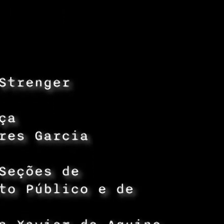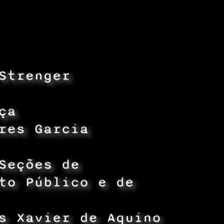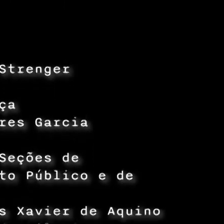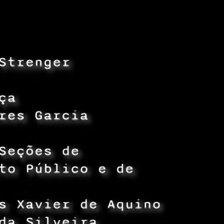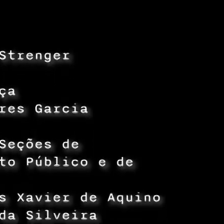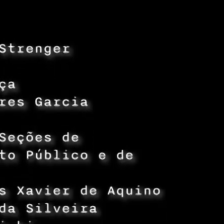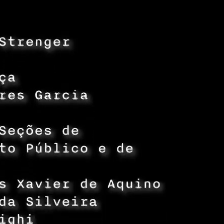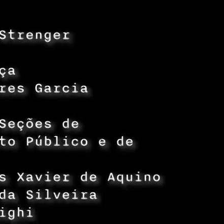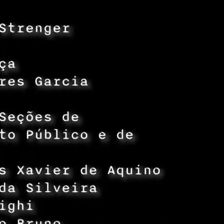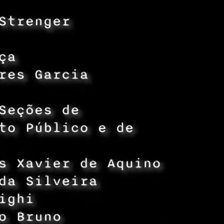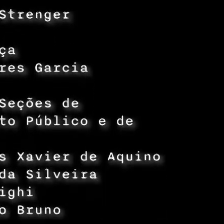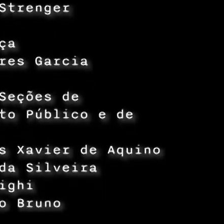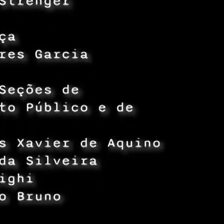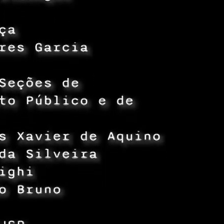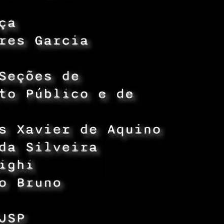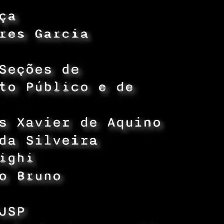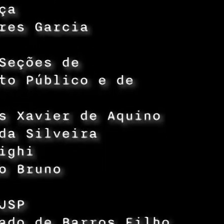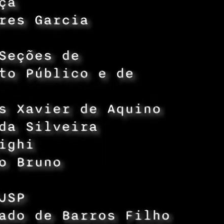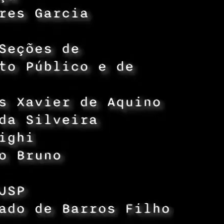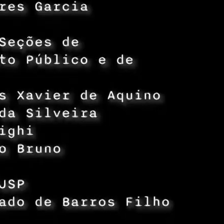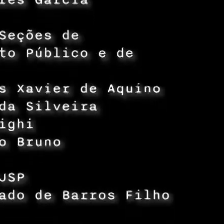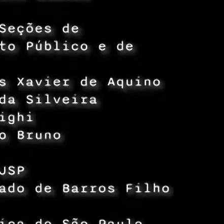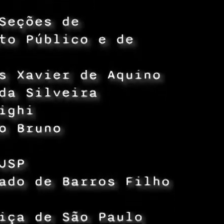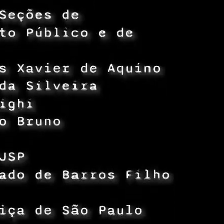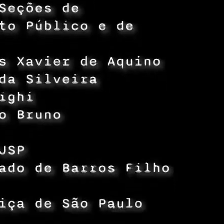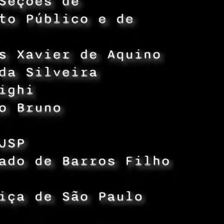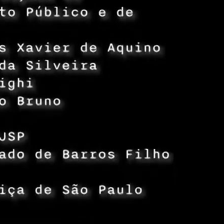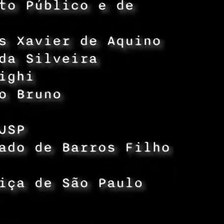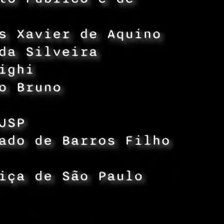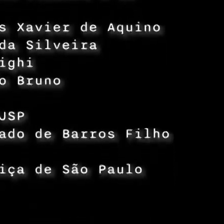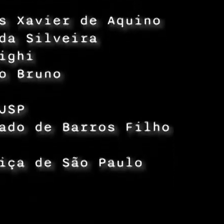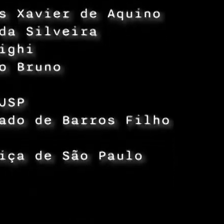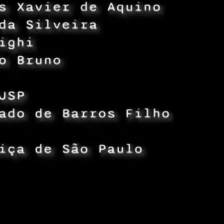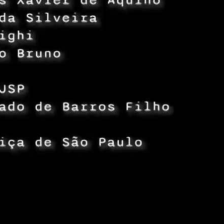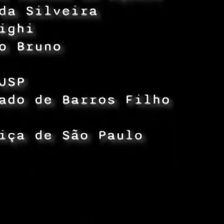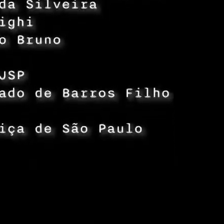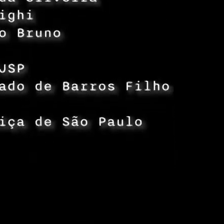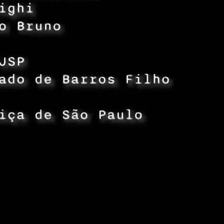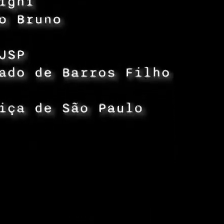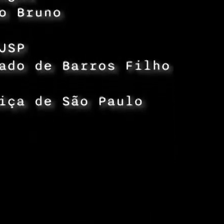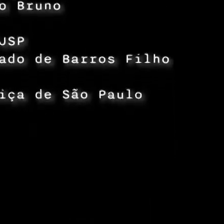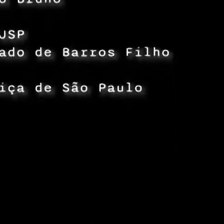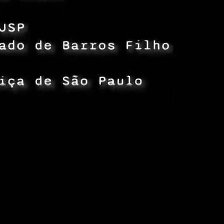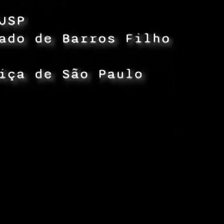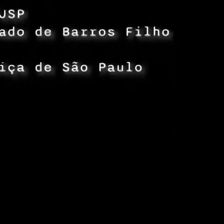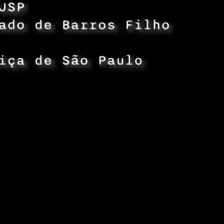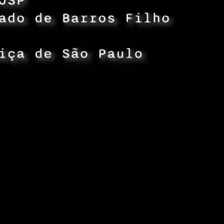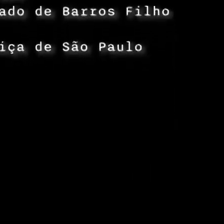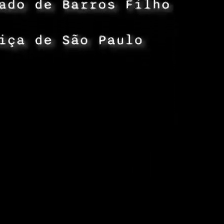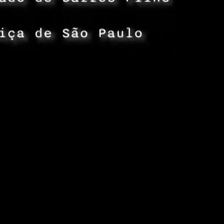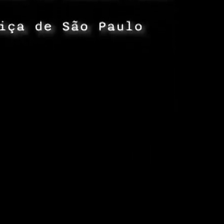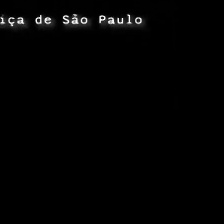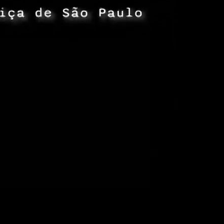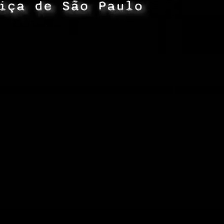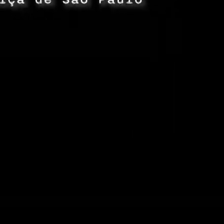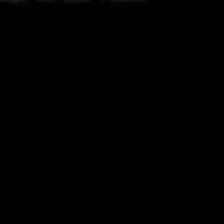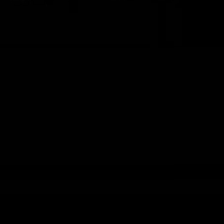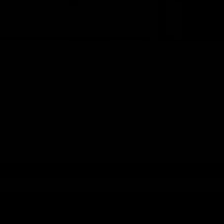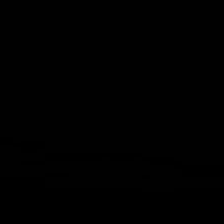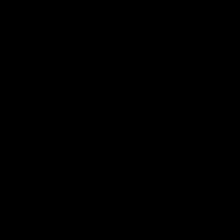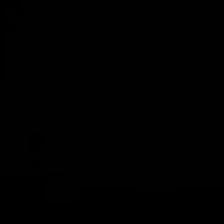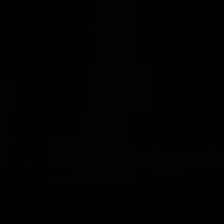TJ São Paulo. Agradecimentos especiais. Beatriz Pereira Lima Guimarães. Camila Giudice. Carlos Alberto